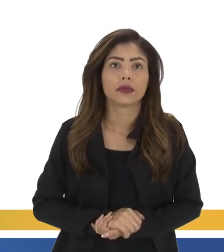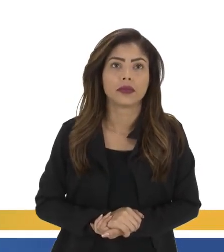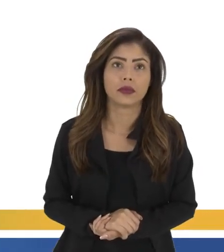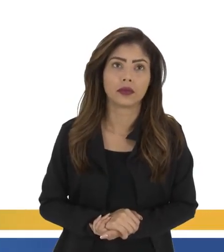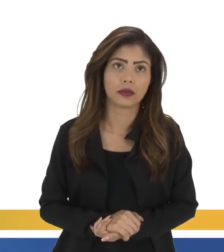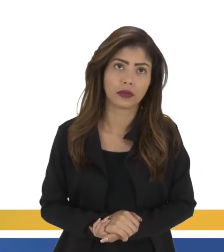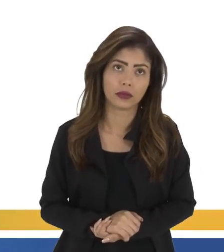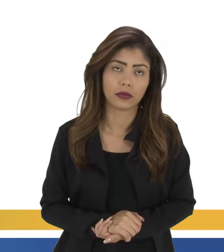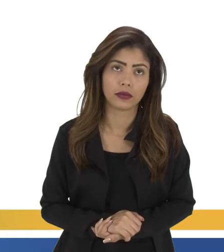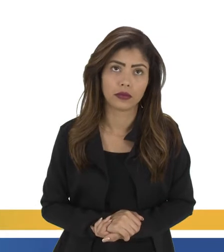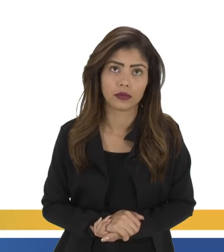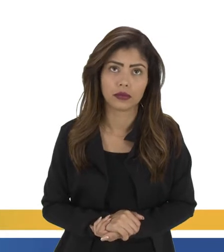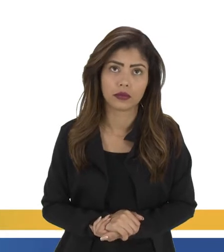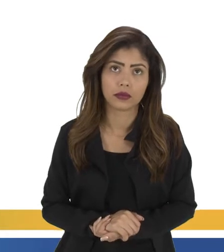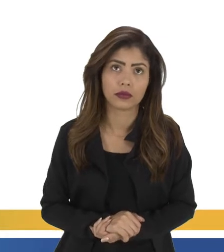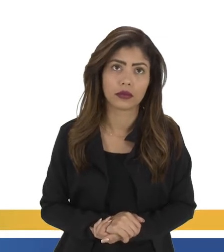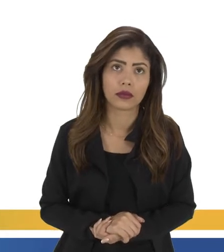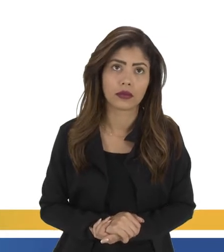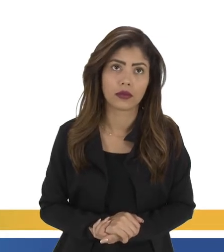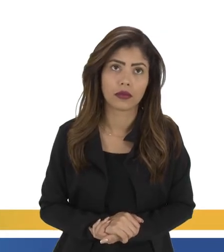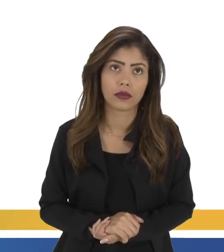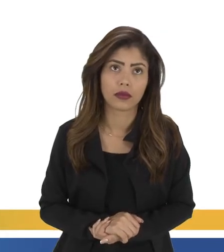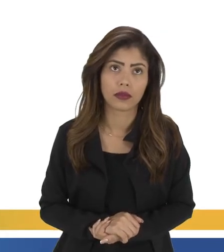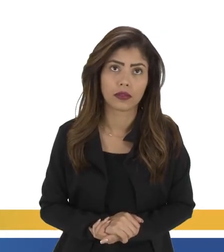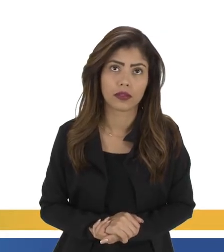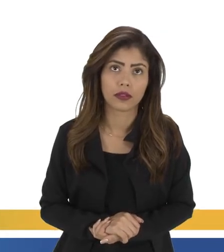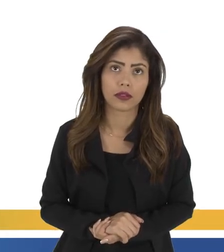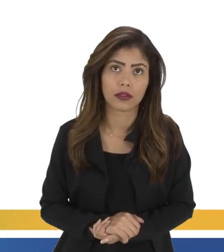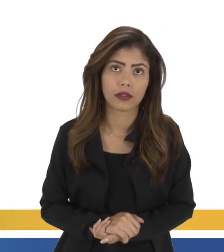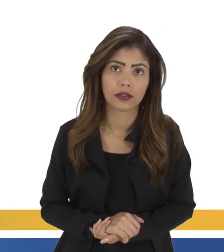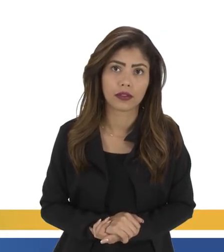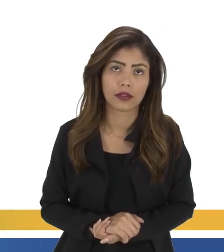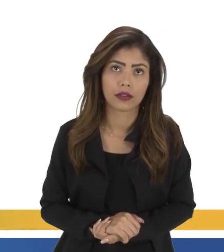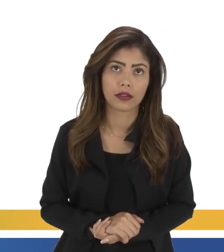in here. Desculpa, eu pulei um. Vamos lá.